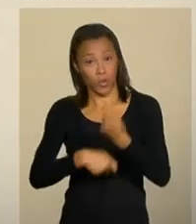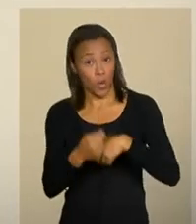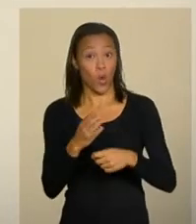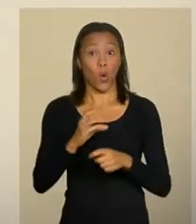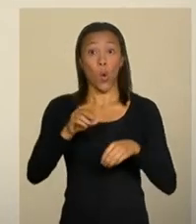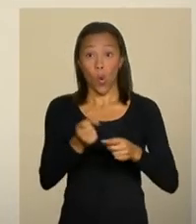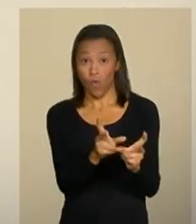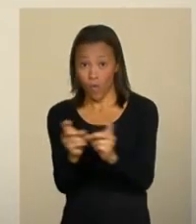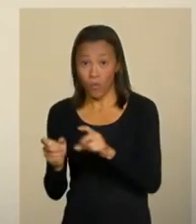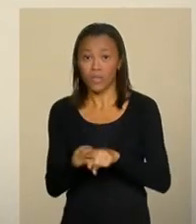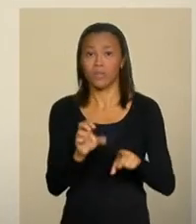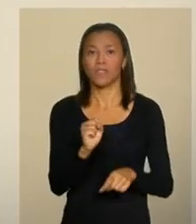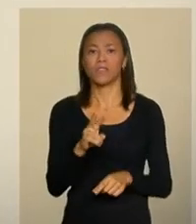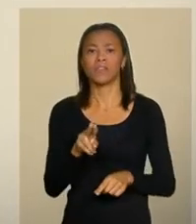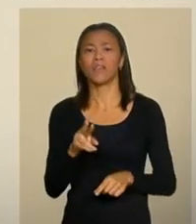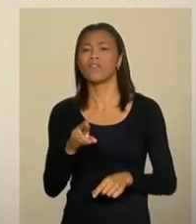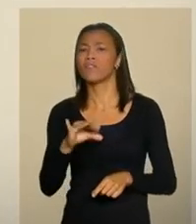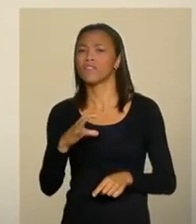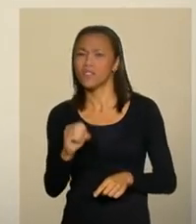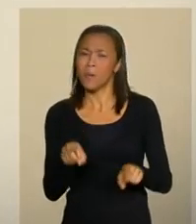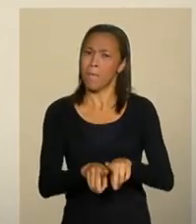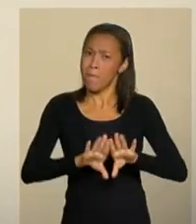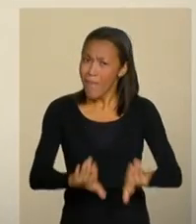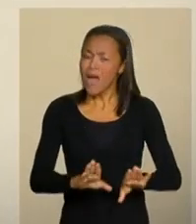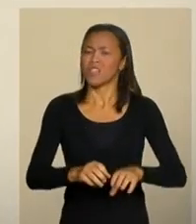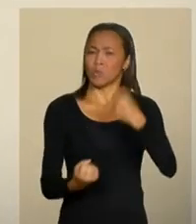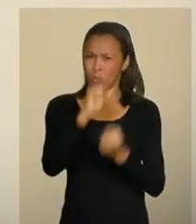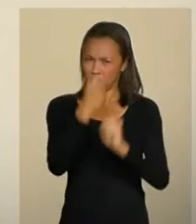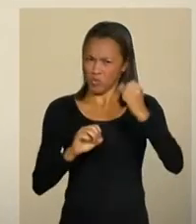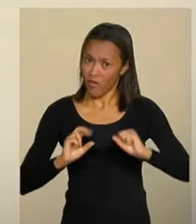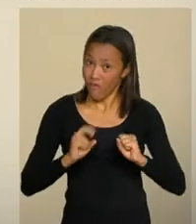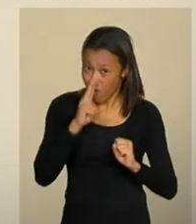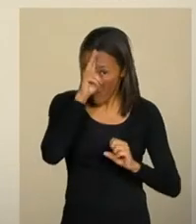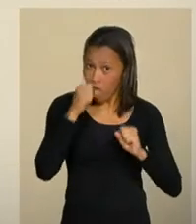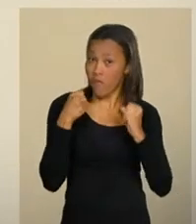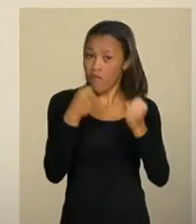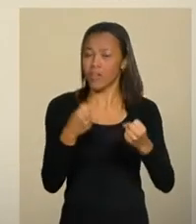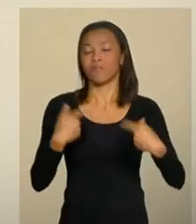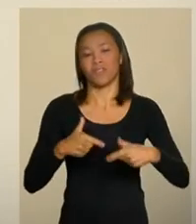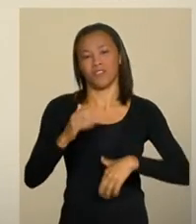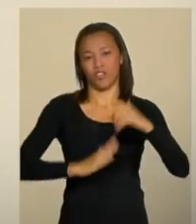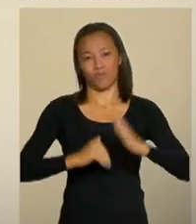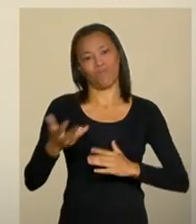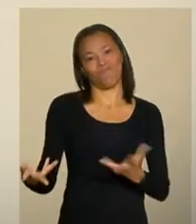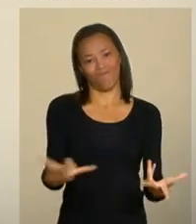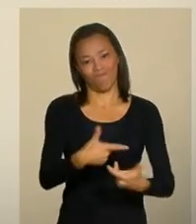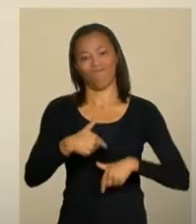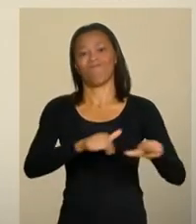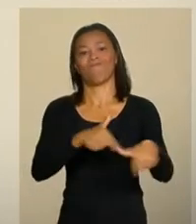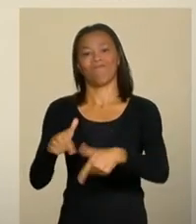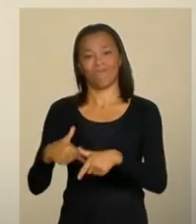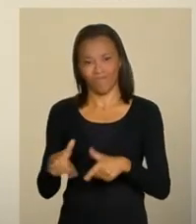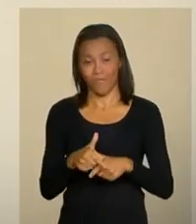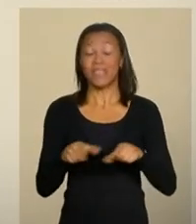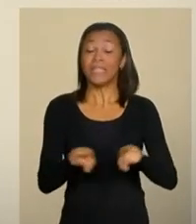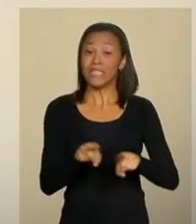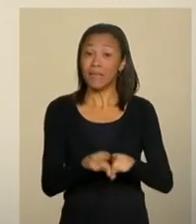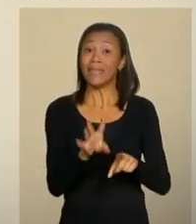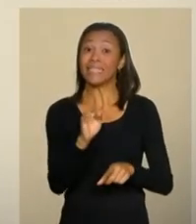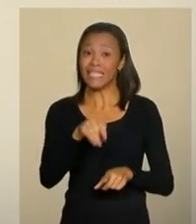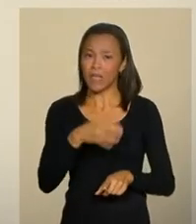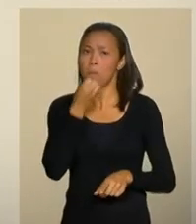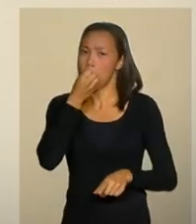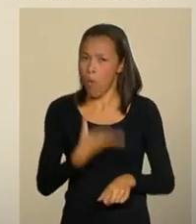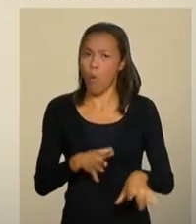e os serviços mas para ter uma indústria forte Luciano o país precisa de mão de obra qualificada e de técnicos bem